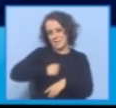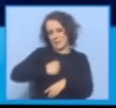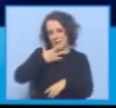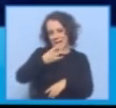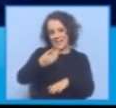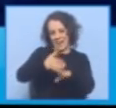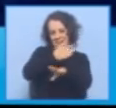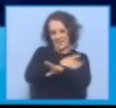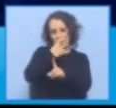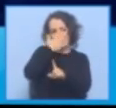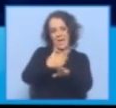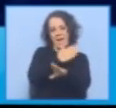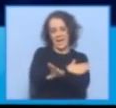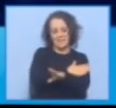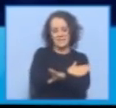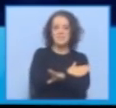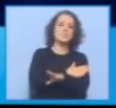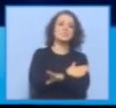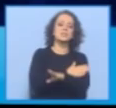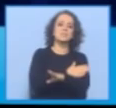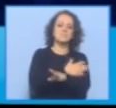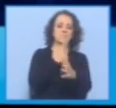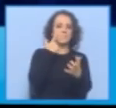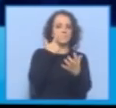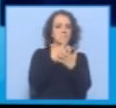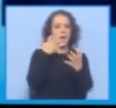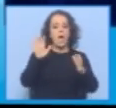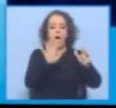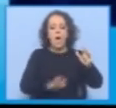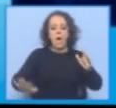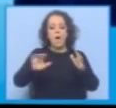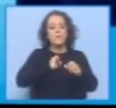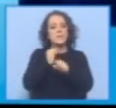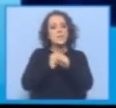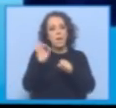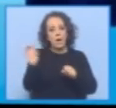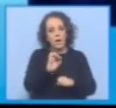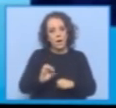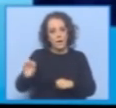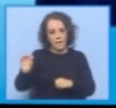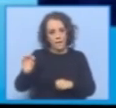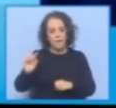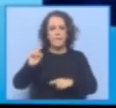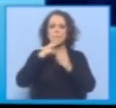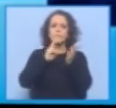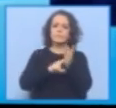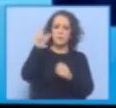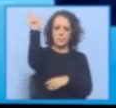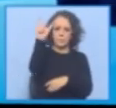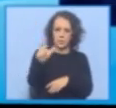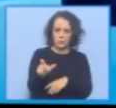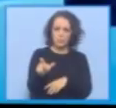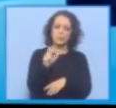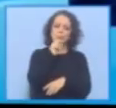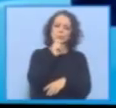era menos em Mallorca, nas Baleares, não? Porque depois, mesmo na Península, até as